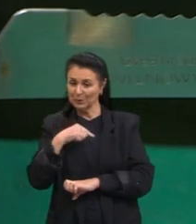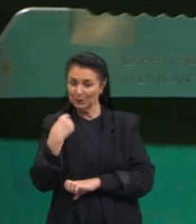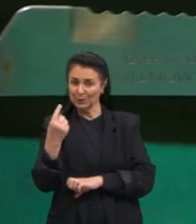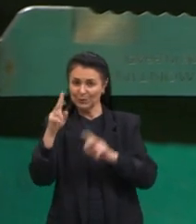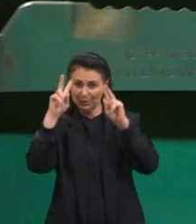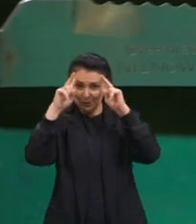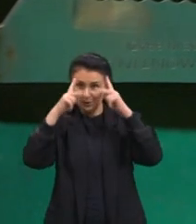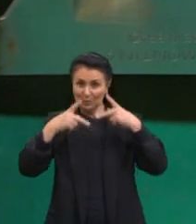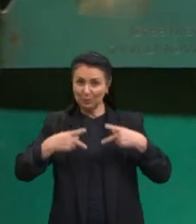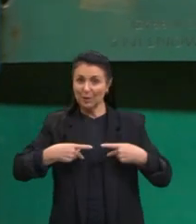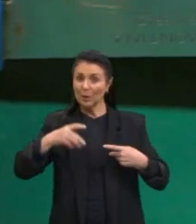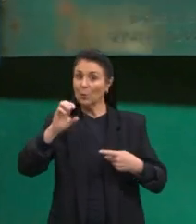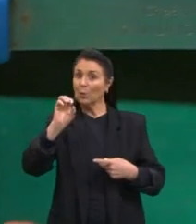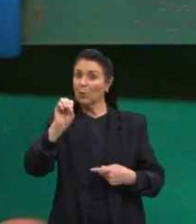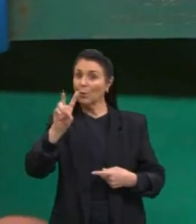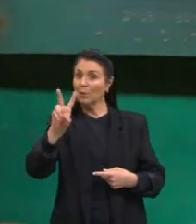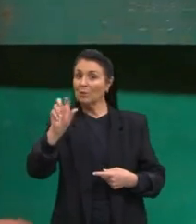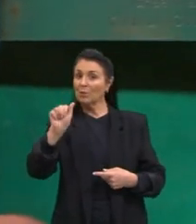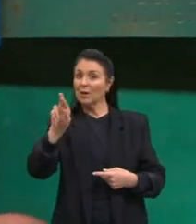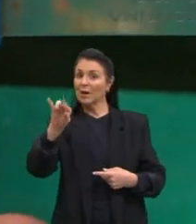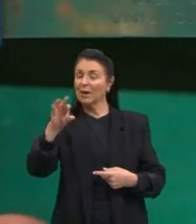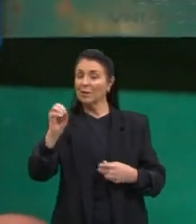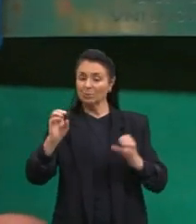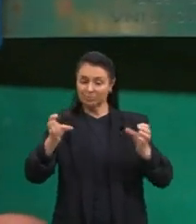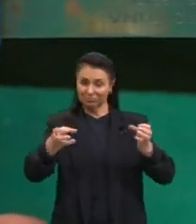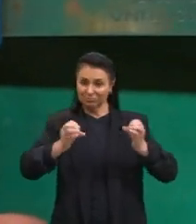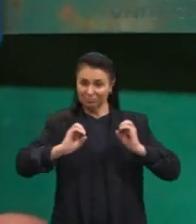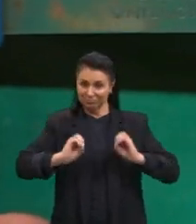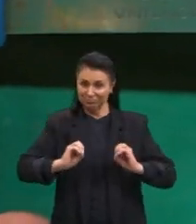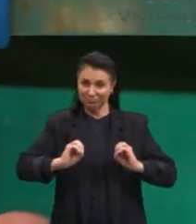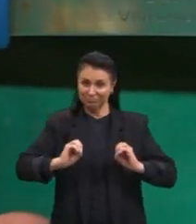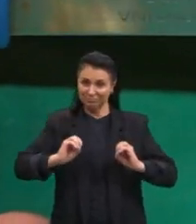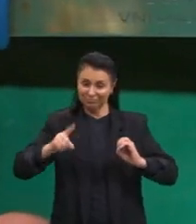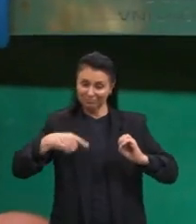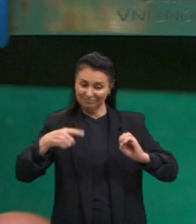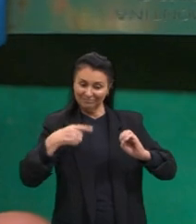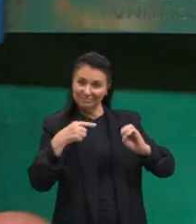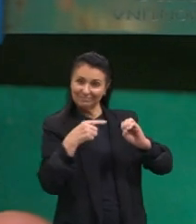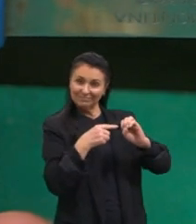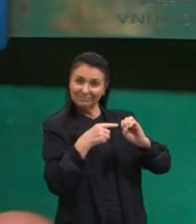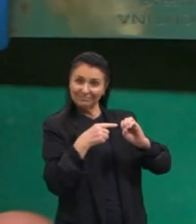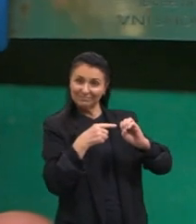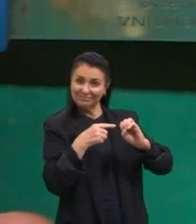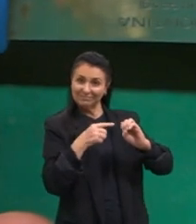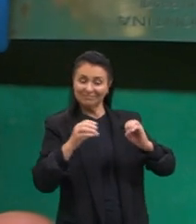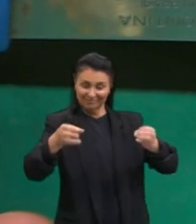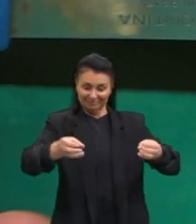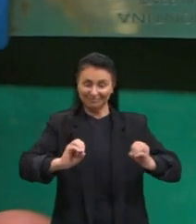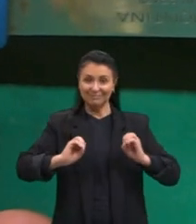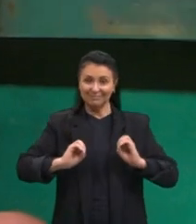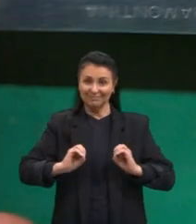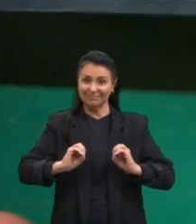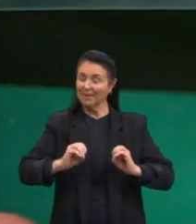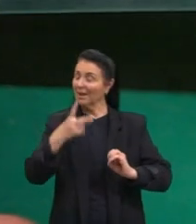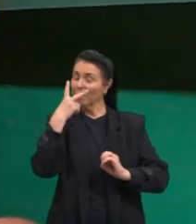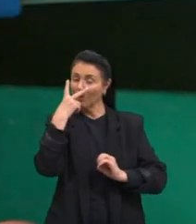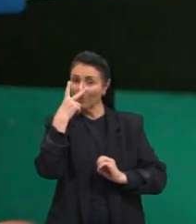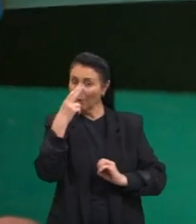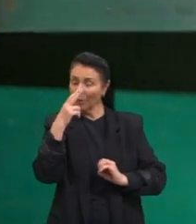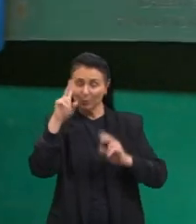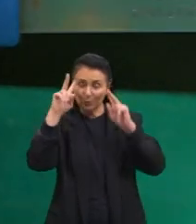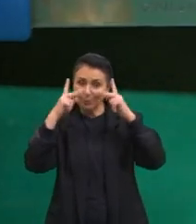ovário né que já que a uma estrutura feminina da planta o nome é bem propício né